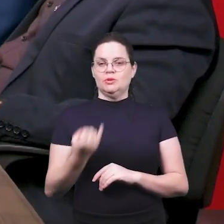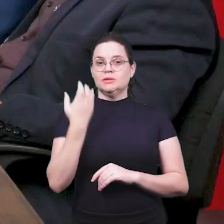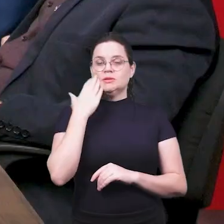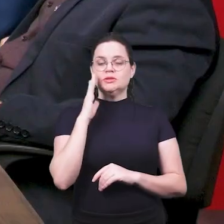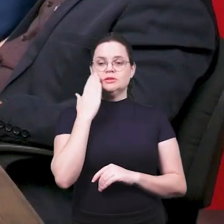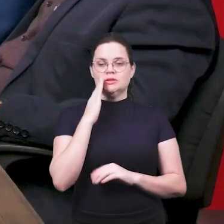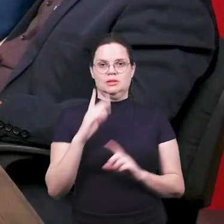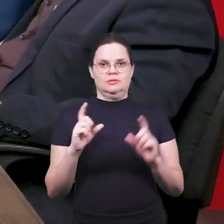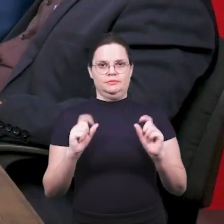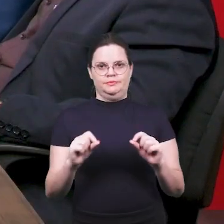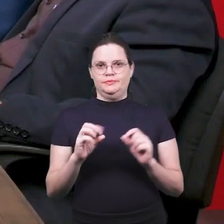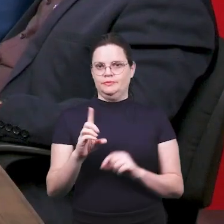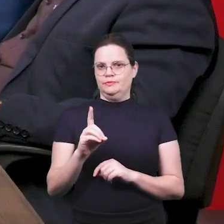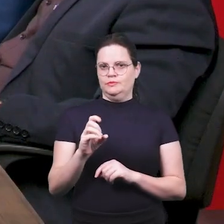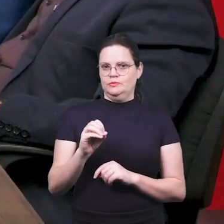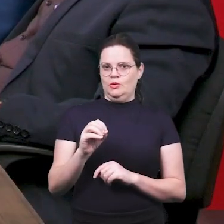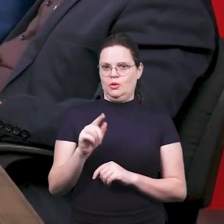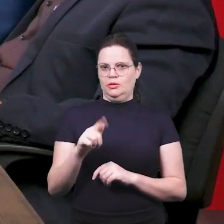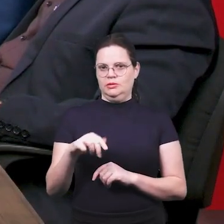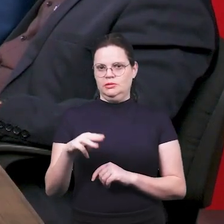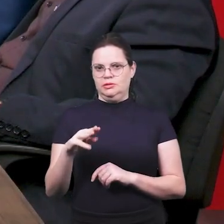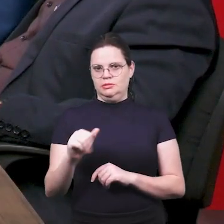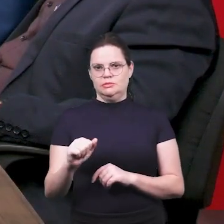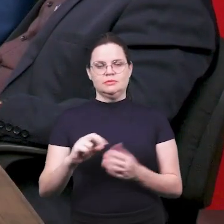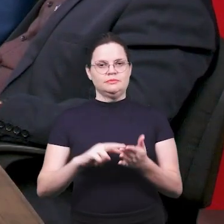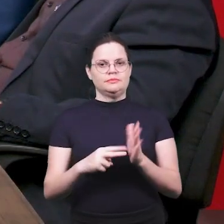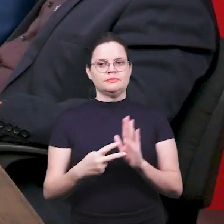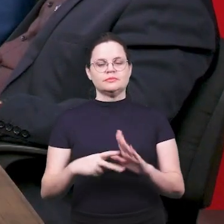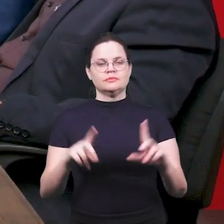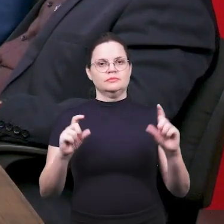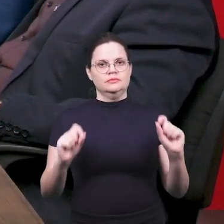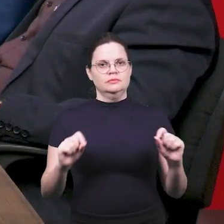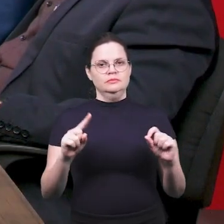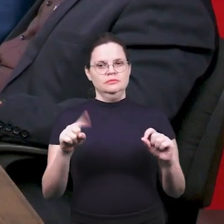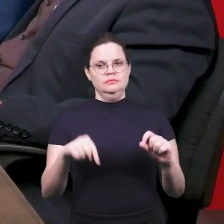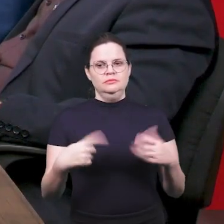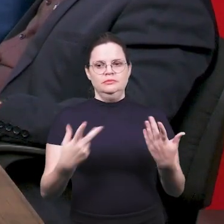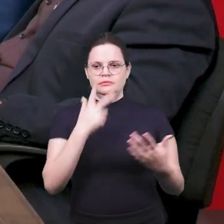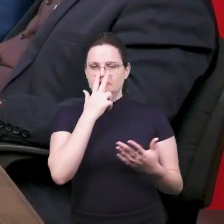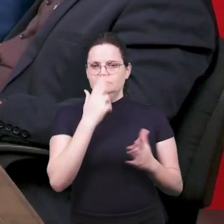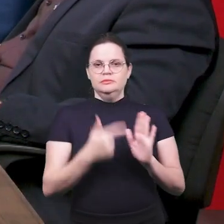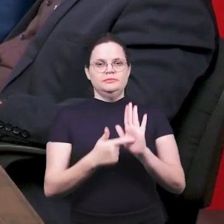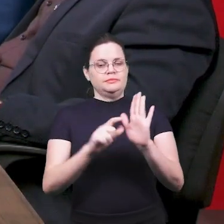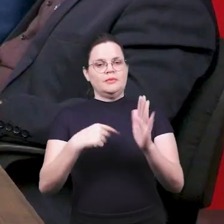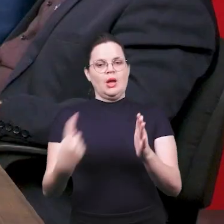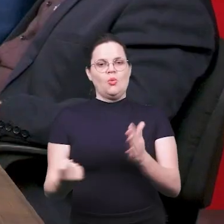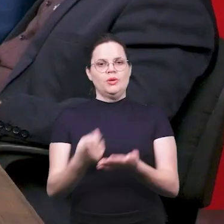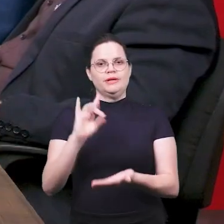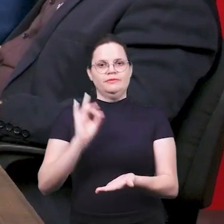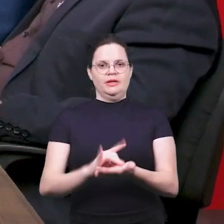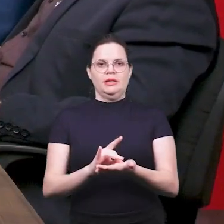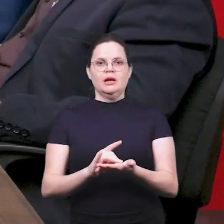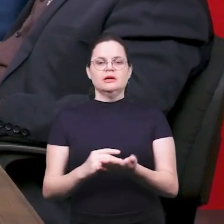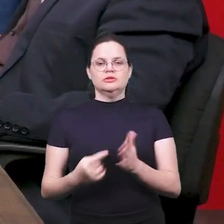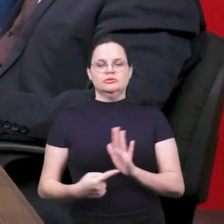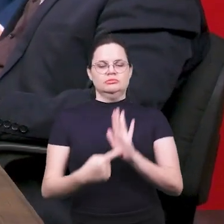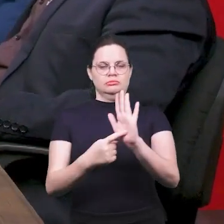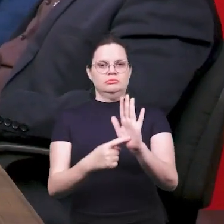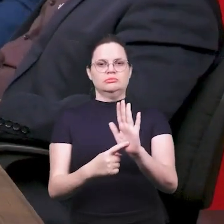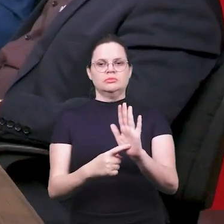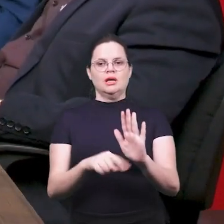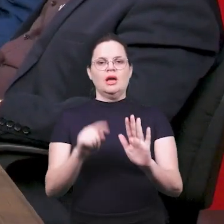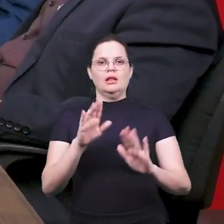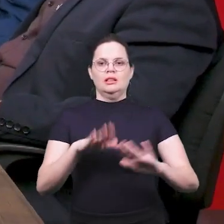entender que o dogma é uma colocação tida como verdade. É verdade relativa, mas ninguém